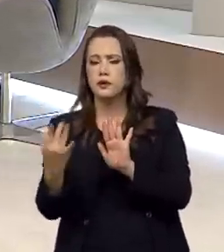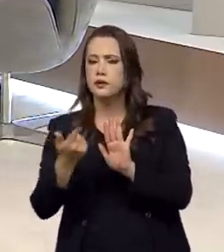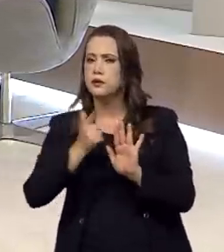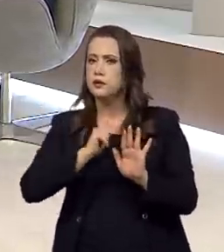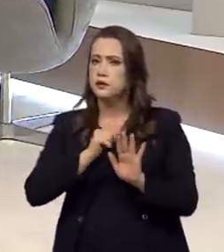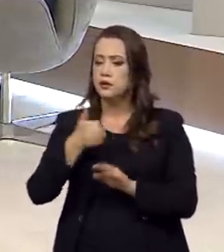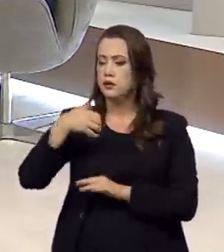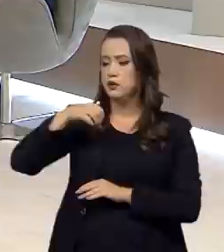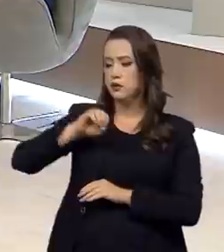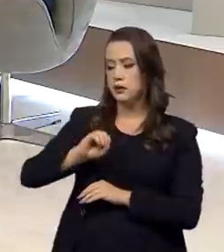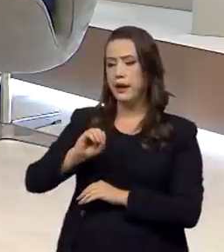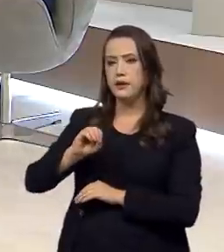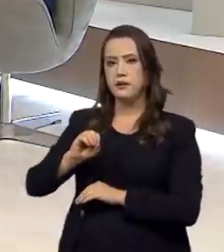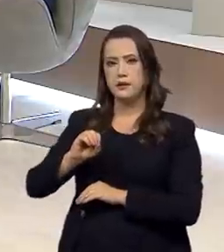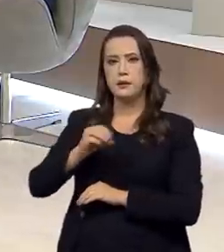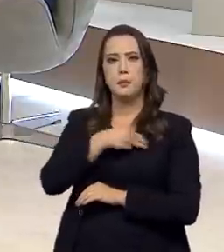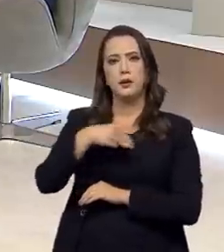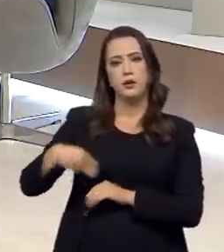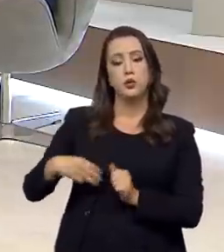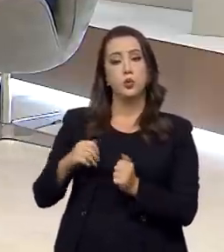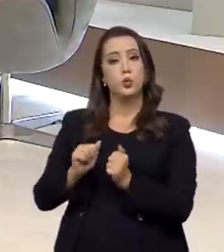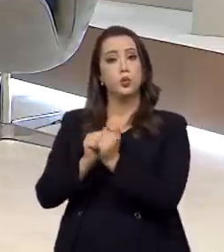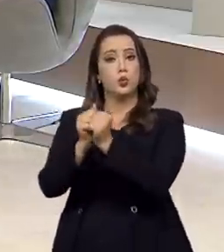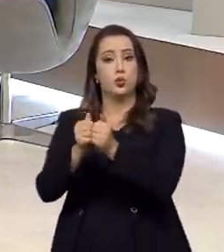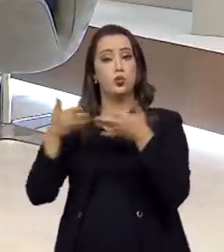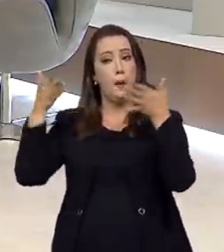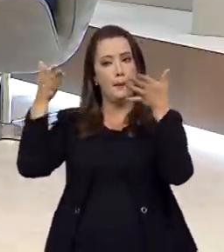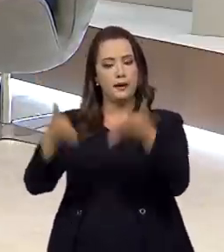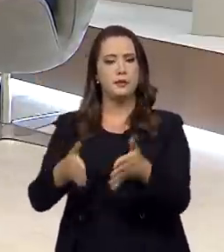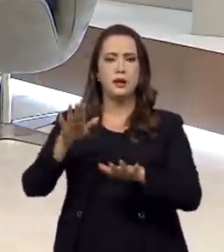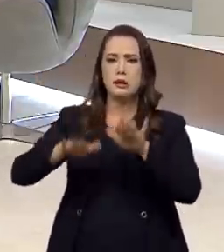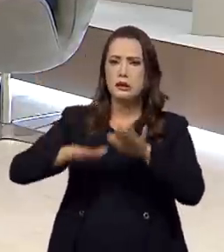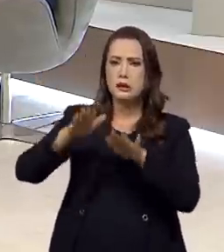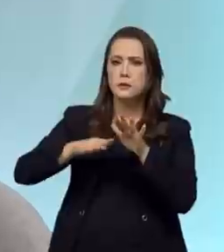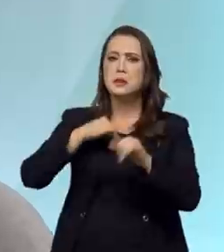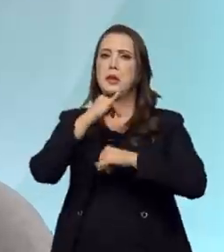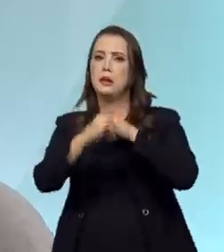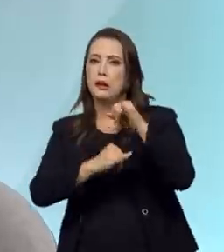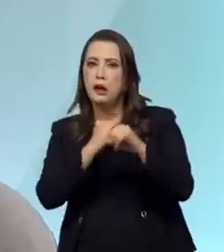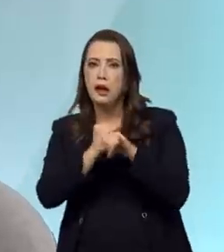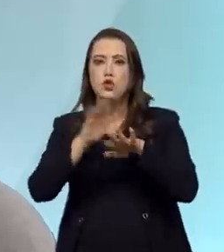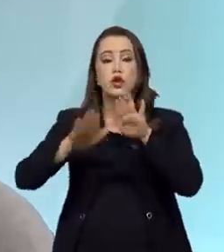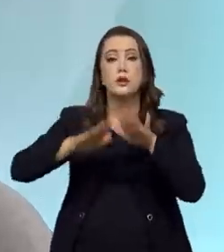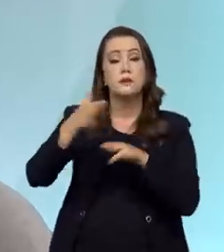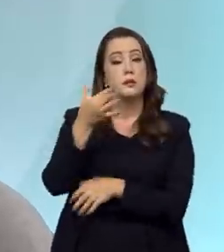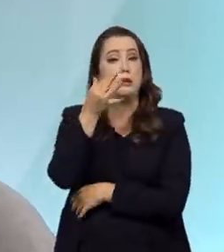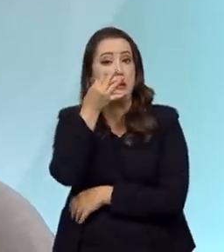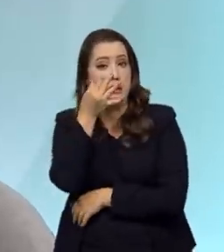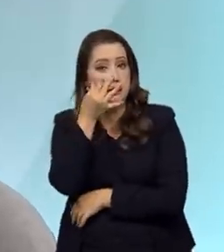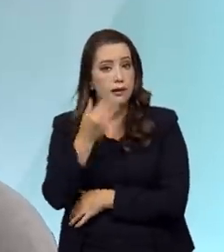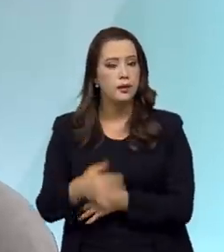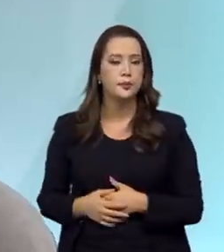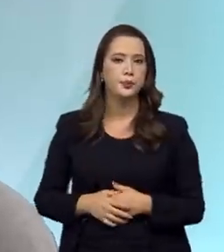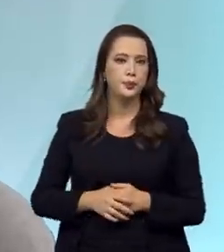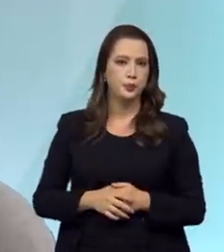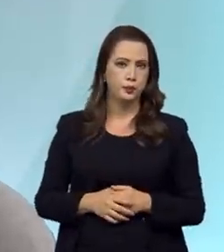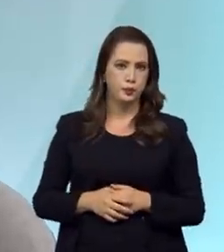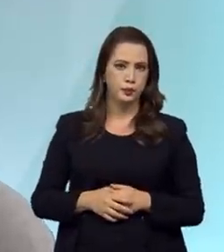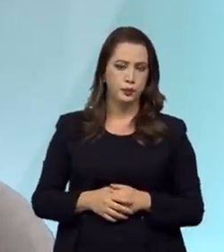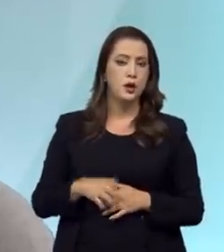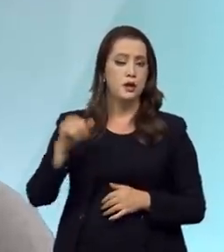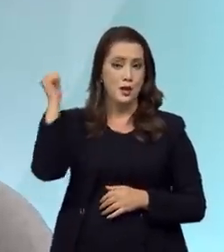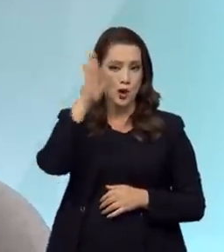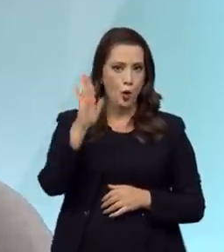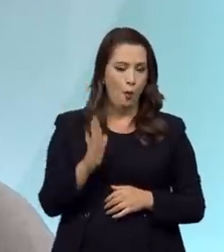participação de dez ministros nessa conferência do clima esse ano alguns de forma virtual ou de forma presencial e o